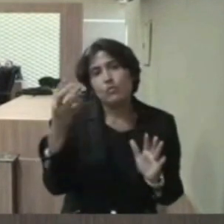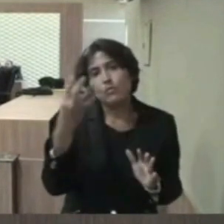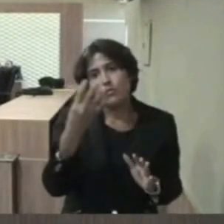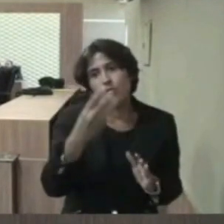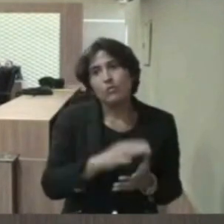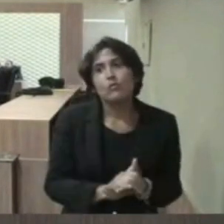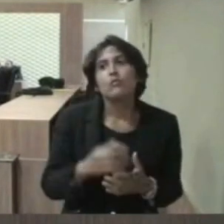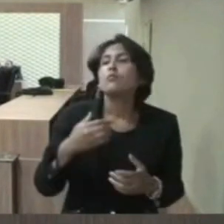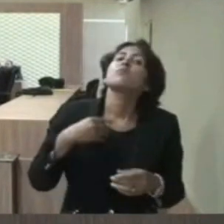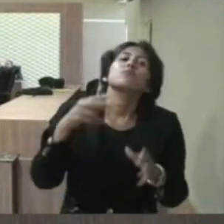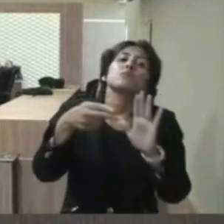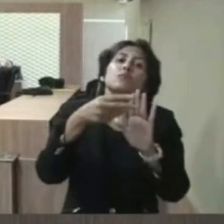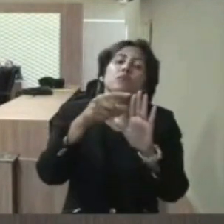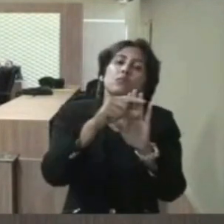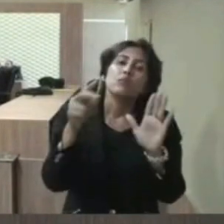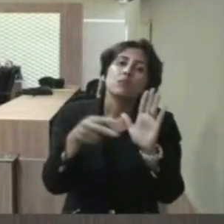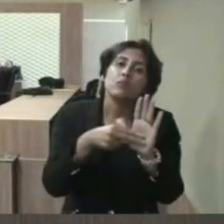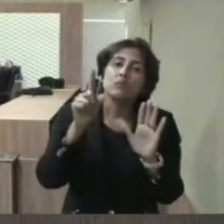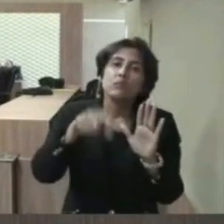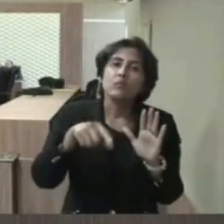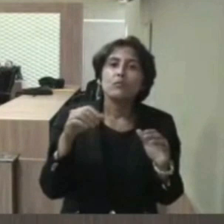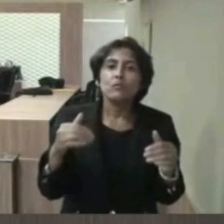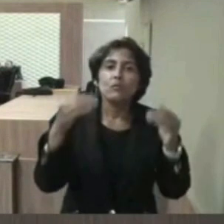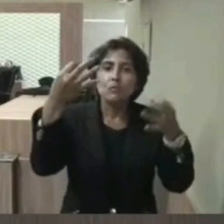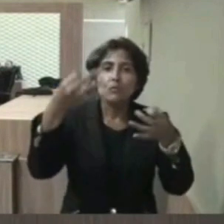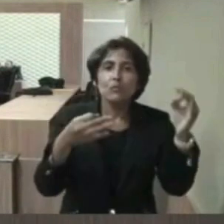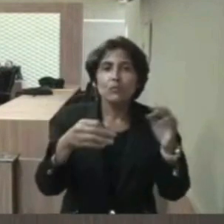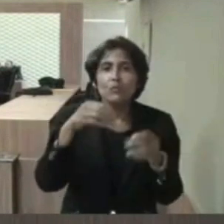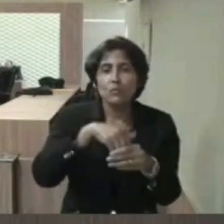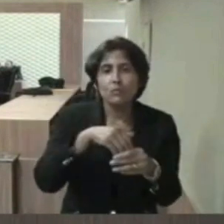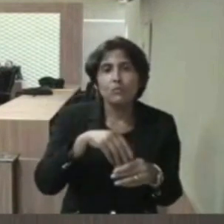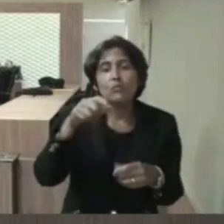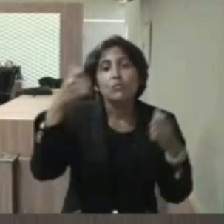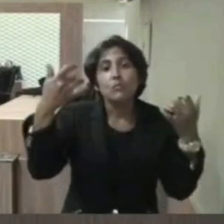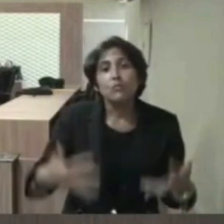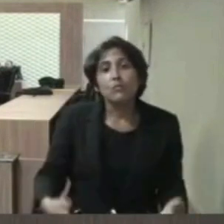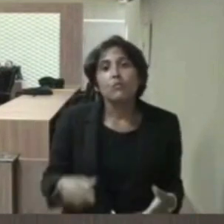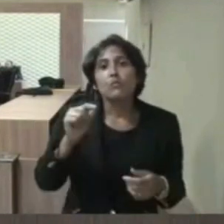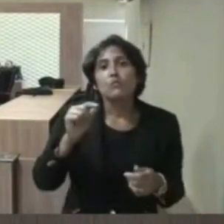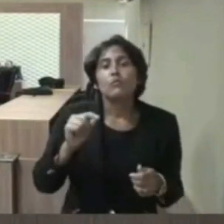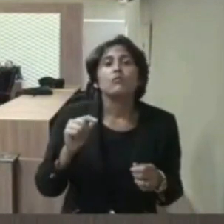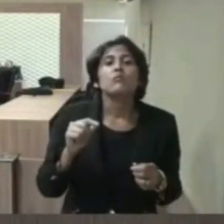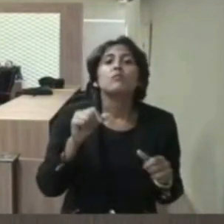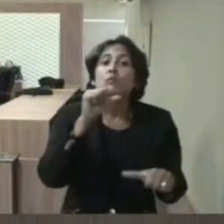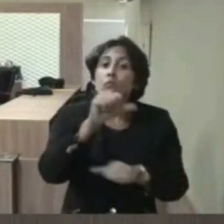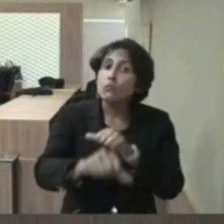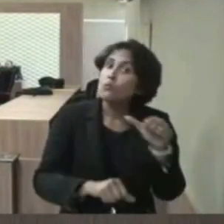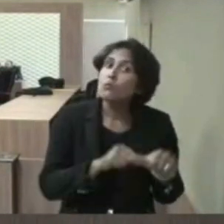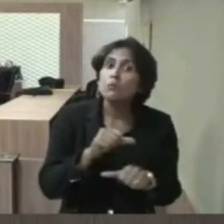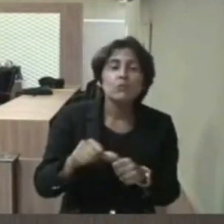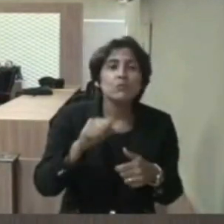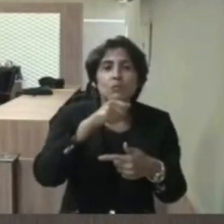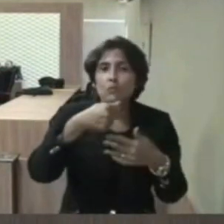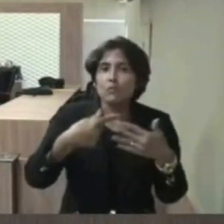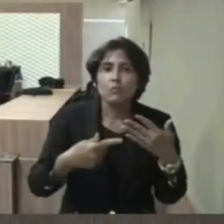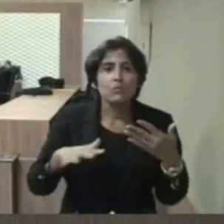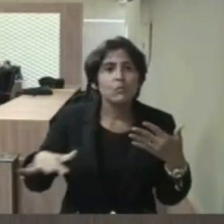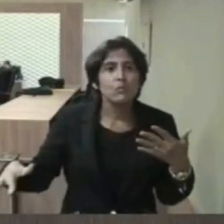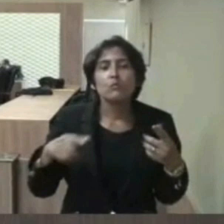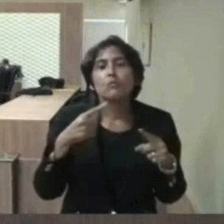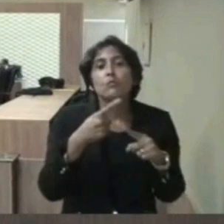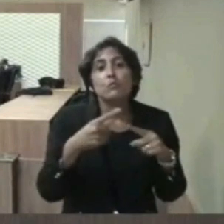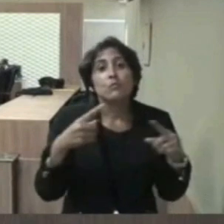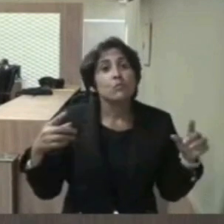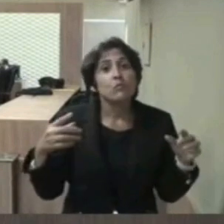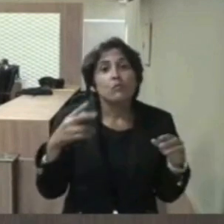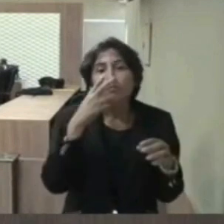E aqui eu cito a ementa do julgado do STF, em que ele vai explicar toda a mudança jurisprudencial e a razão pela qual é contraditório